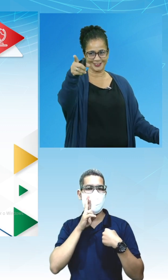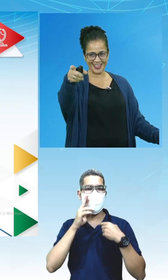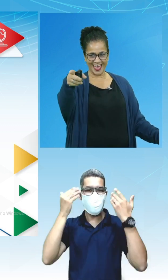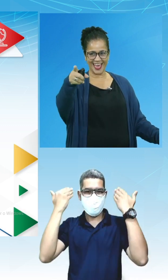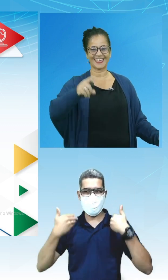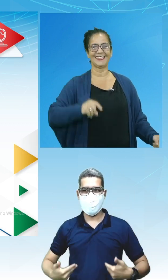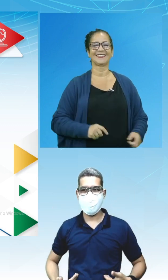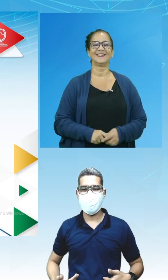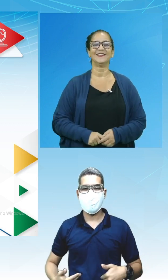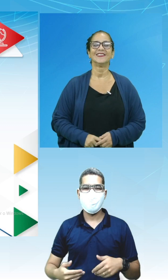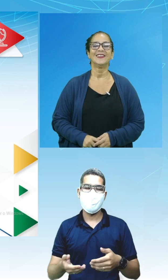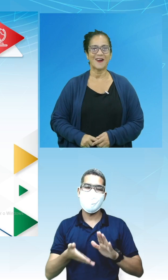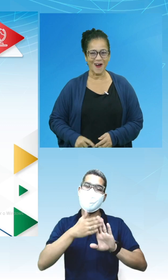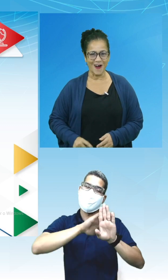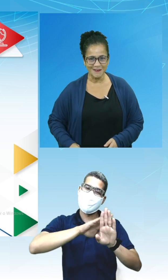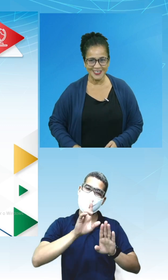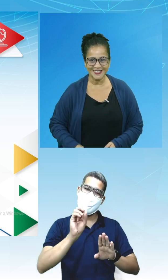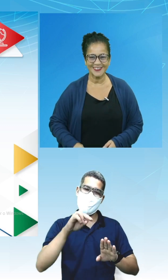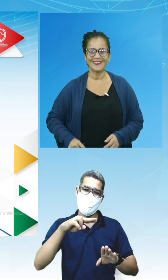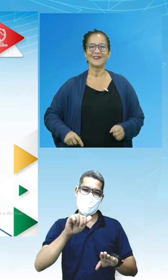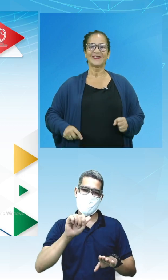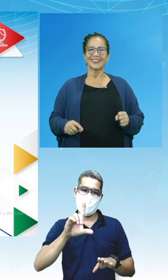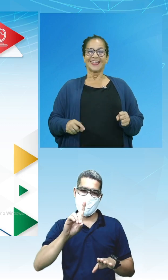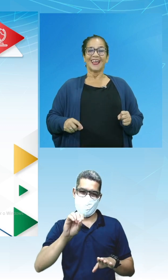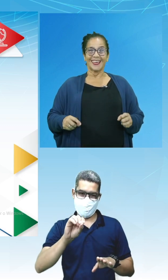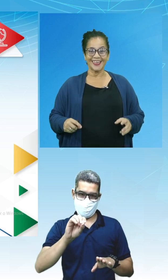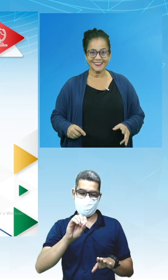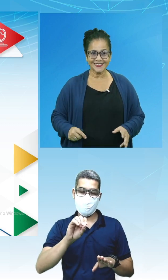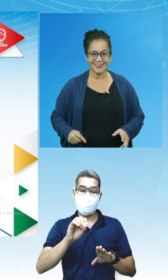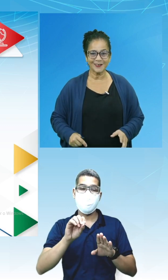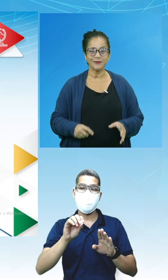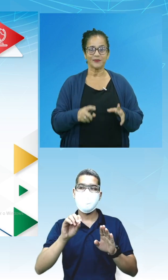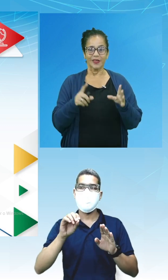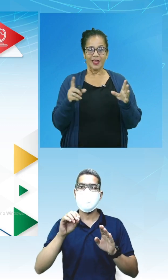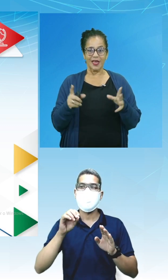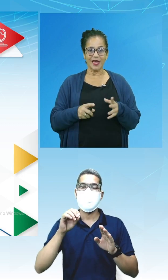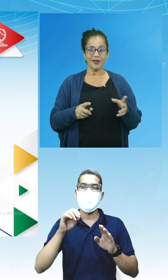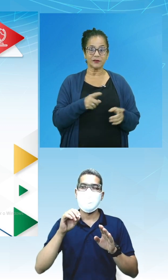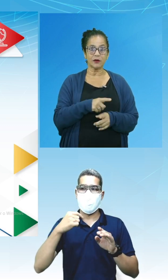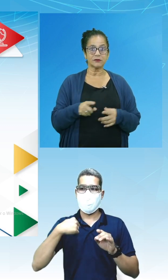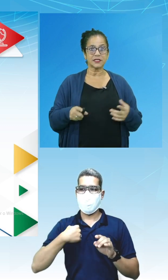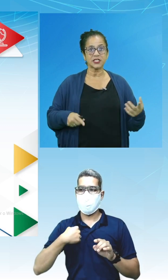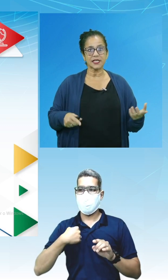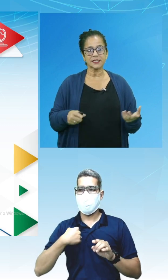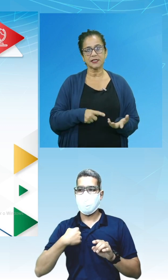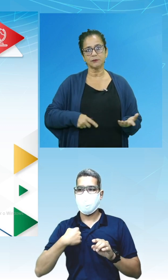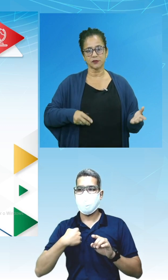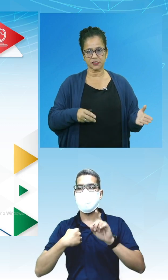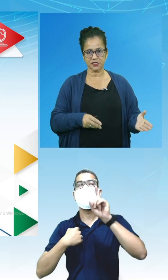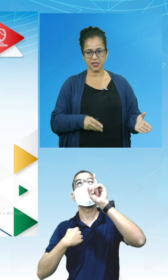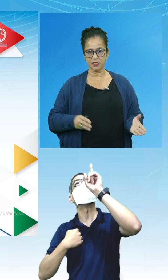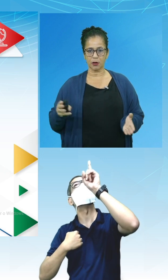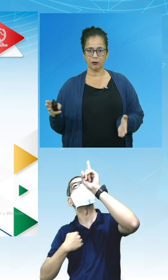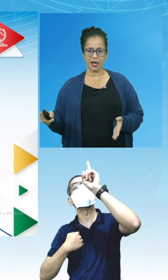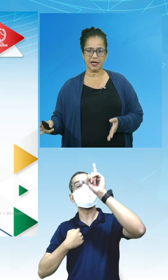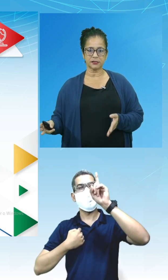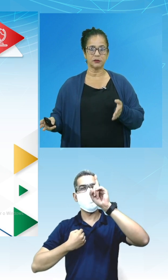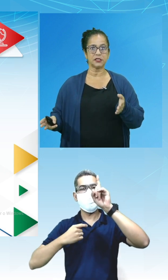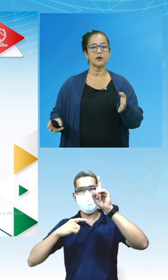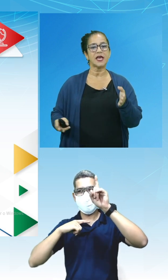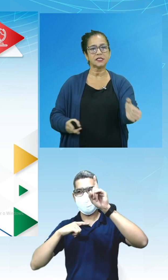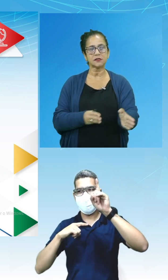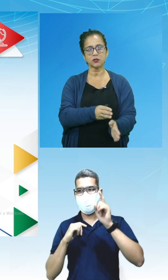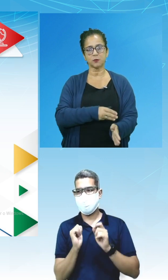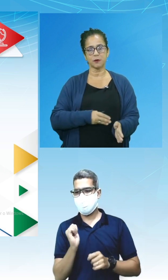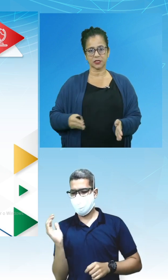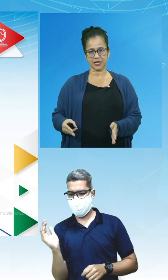Ronaldo técnico, Robson. Então, a gente está sentando no centro, ao lado.